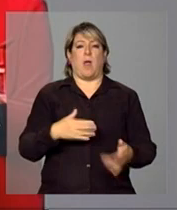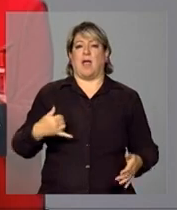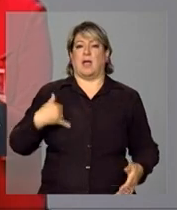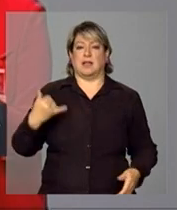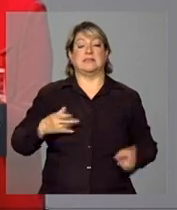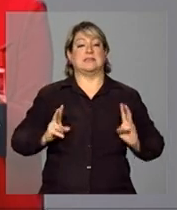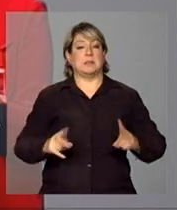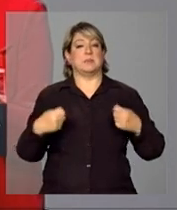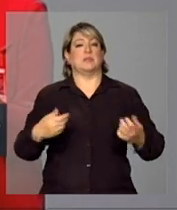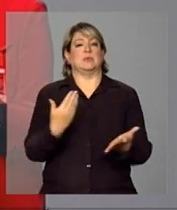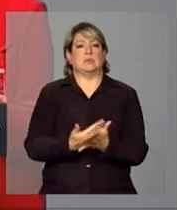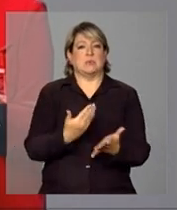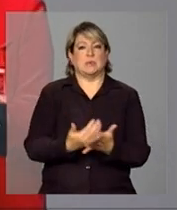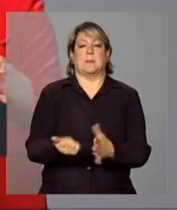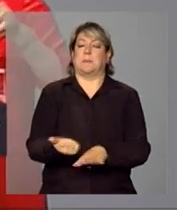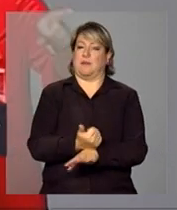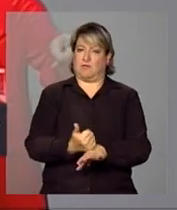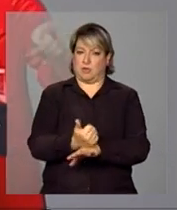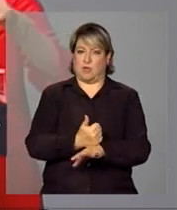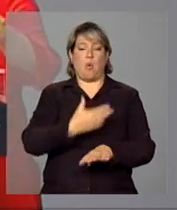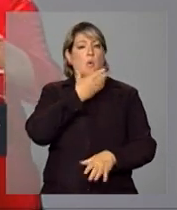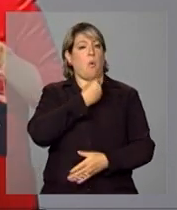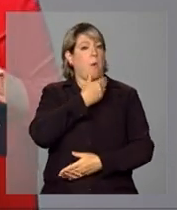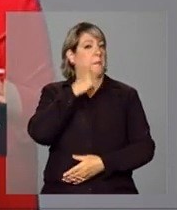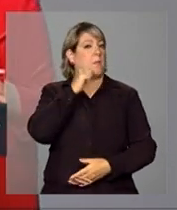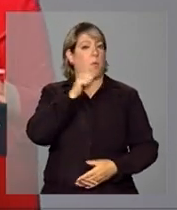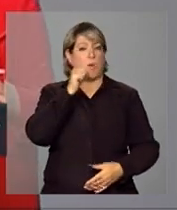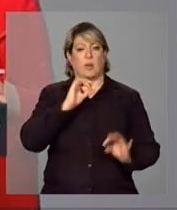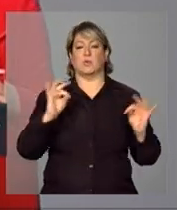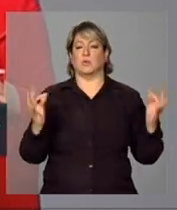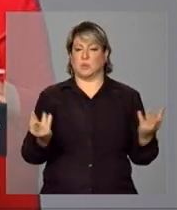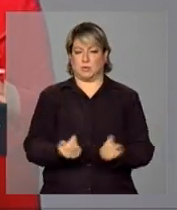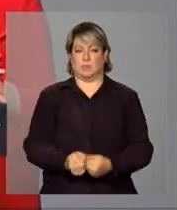de estudar e se aperfeiçoar. Homens e mulheres.